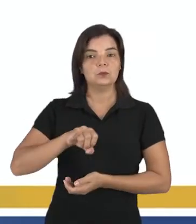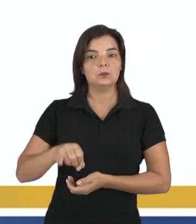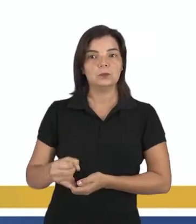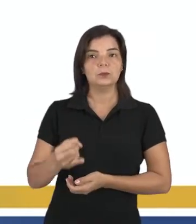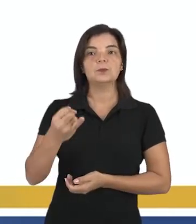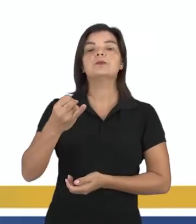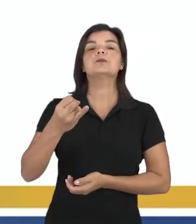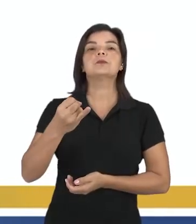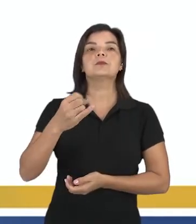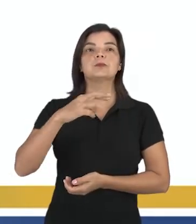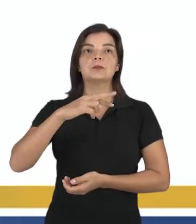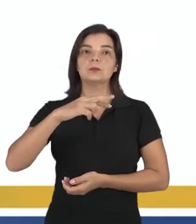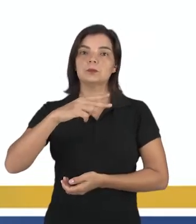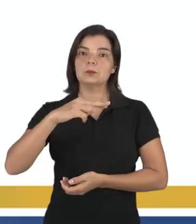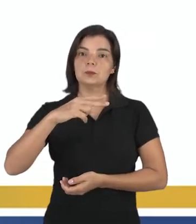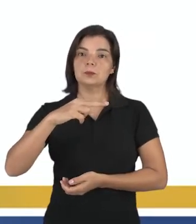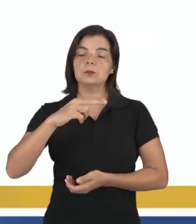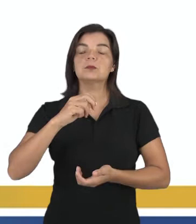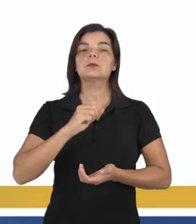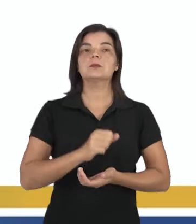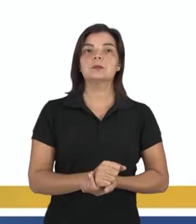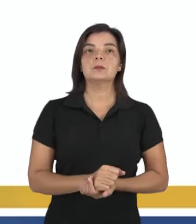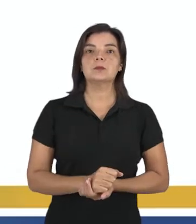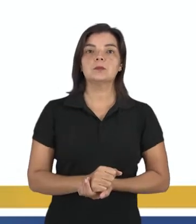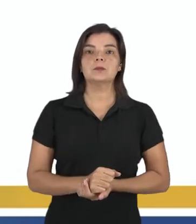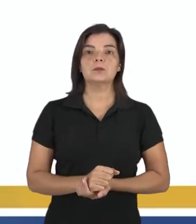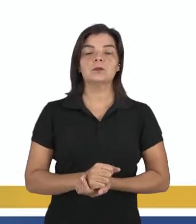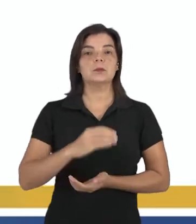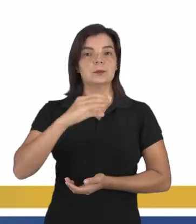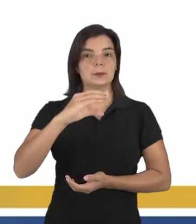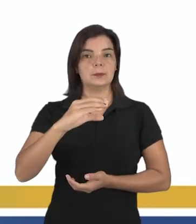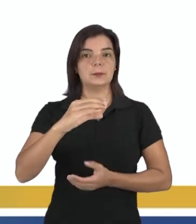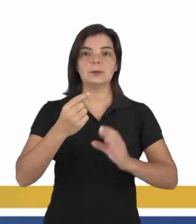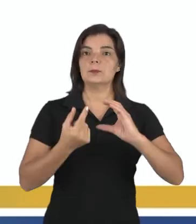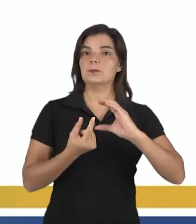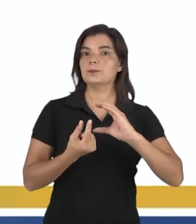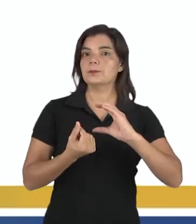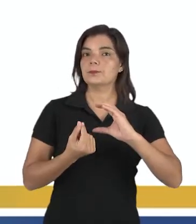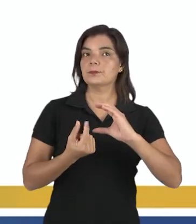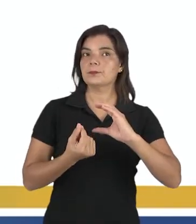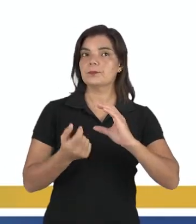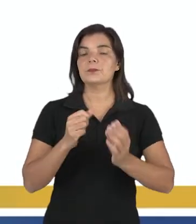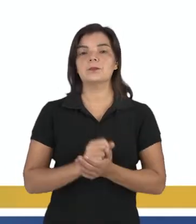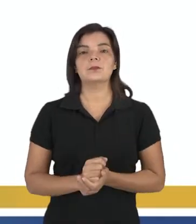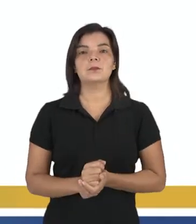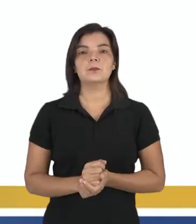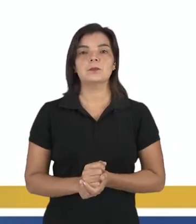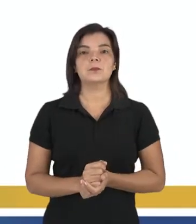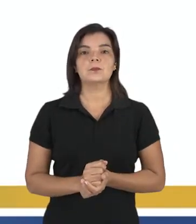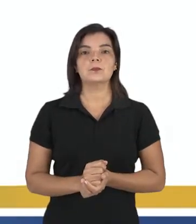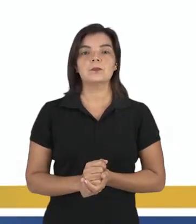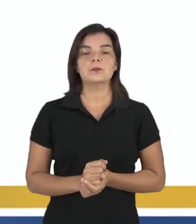juros, representado pelo J, será igual ao capital